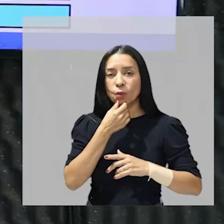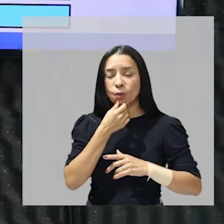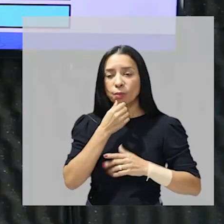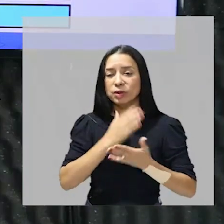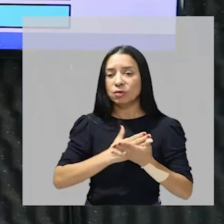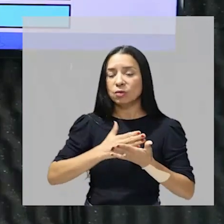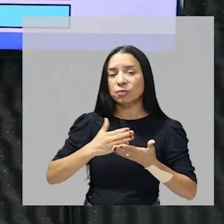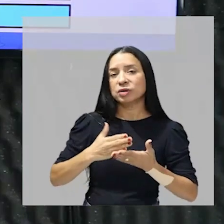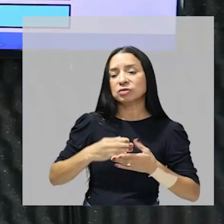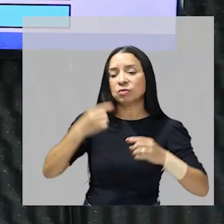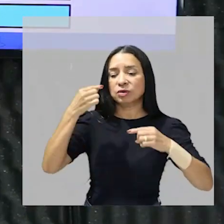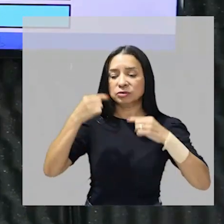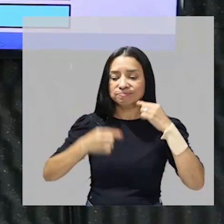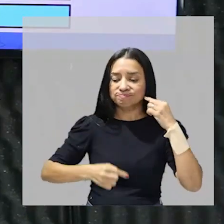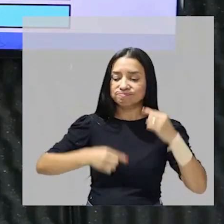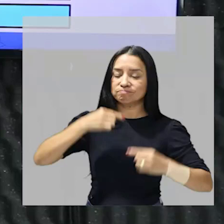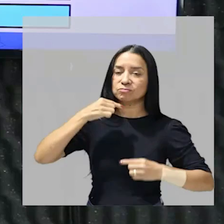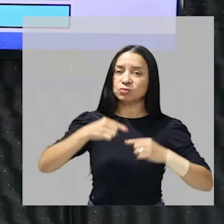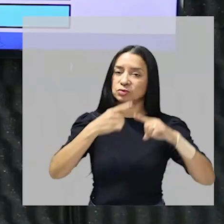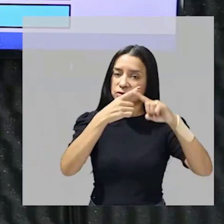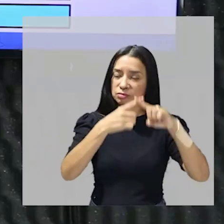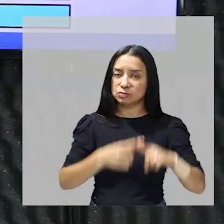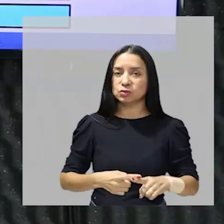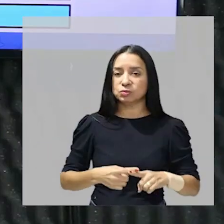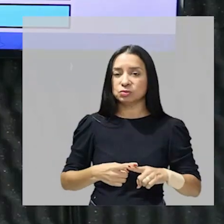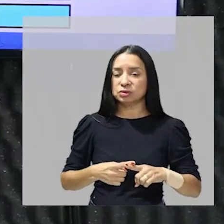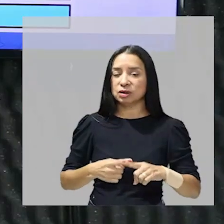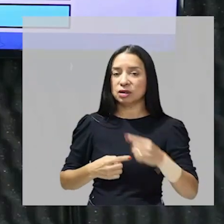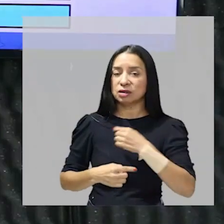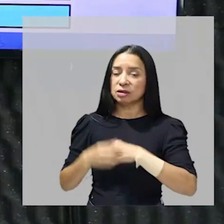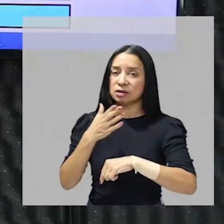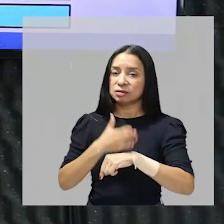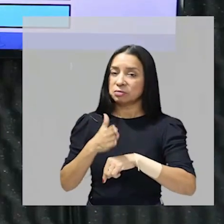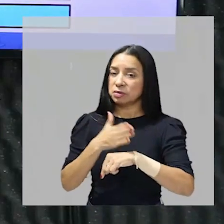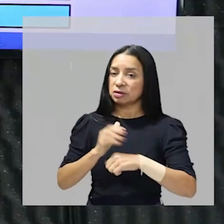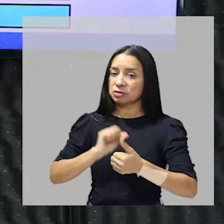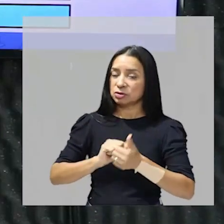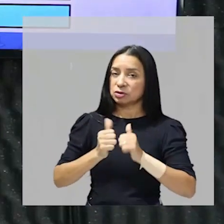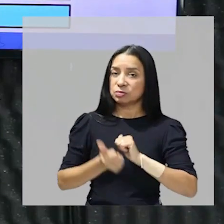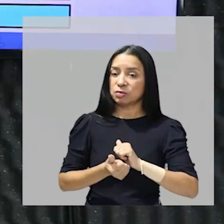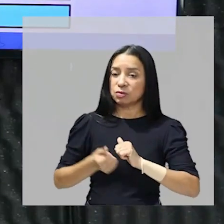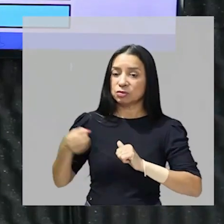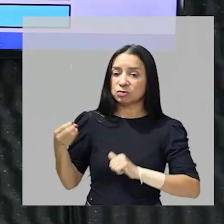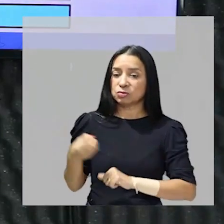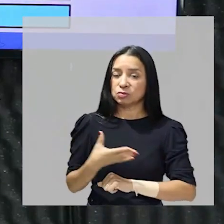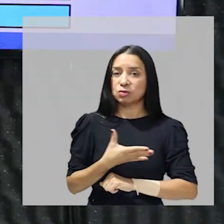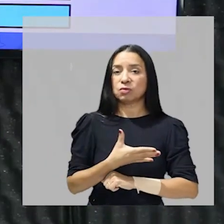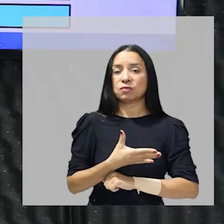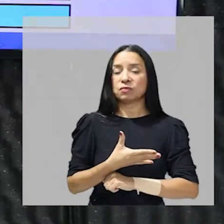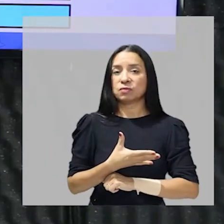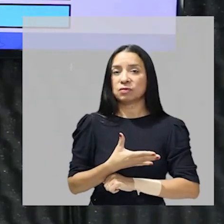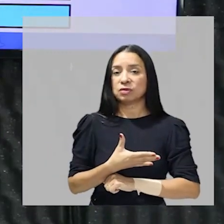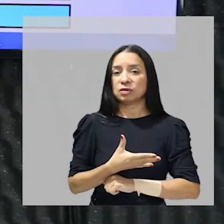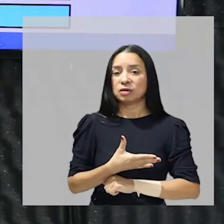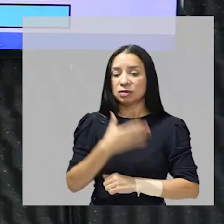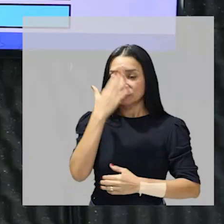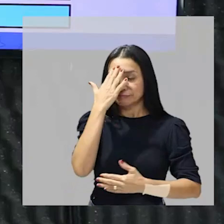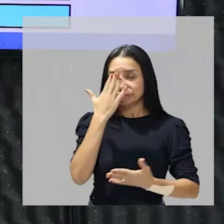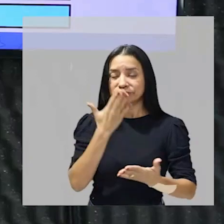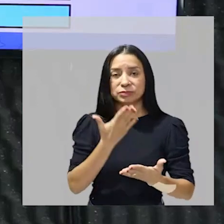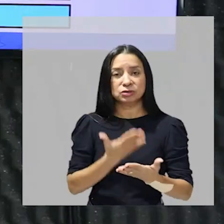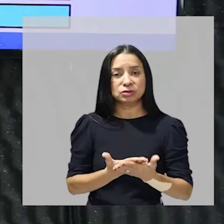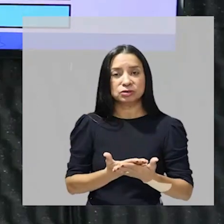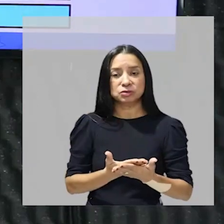pessoal? Passou a disputar essas modalidades recentemente e eu creio que ainda não tenha